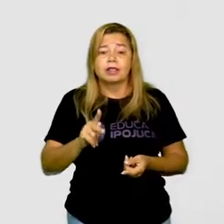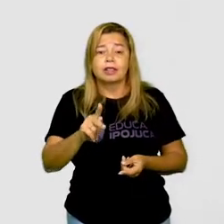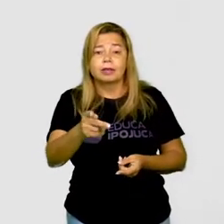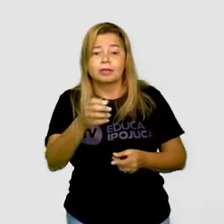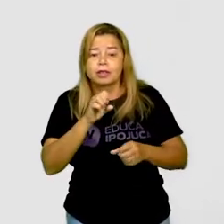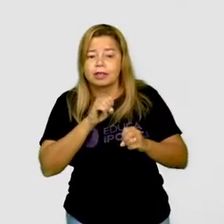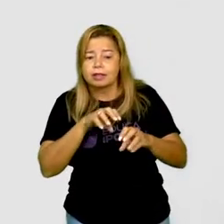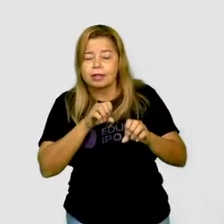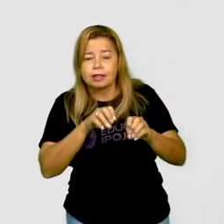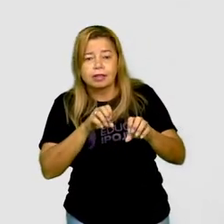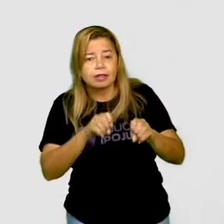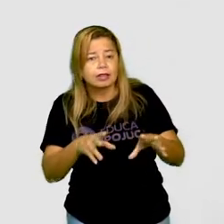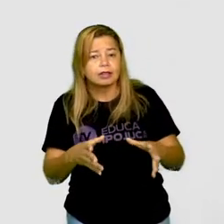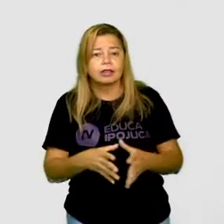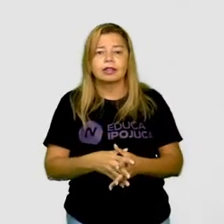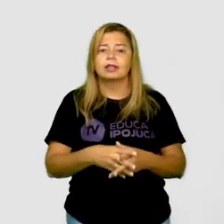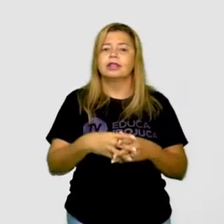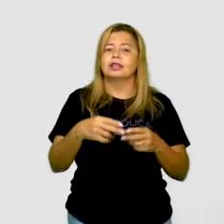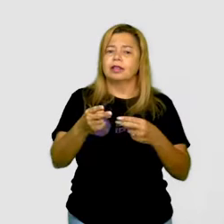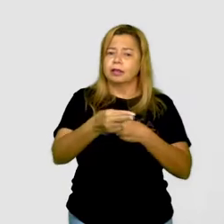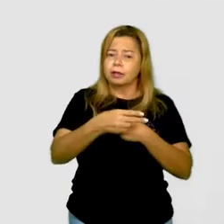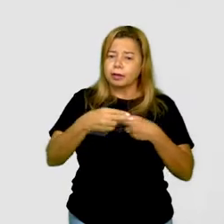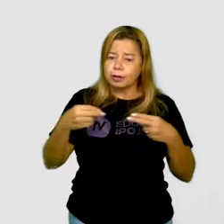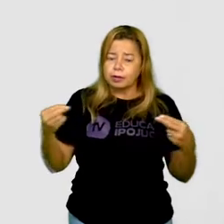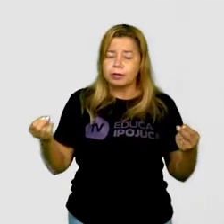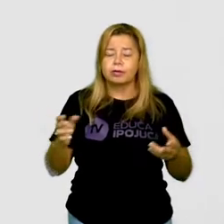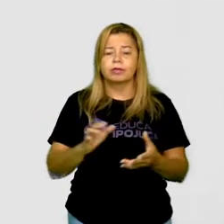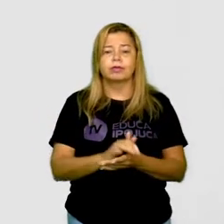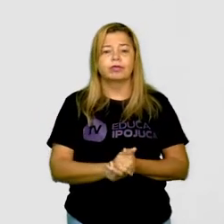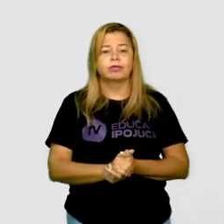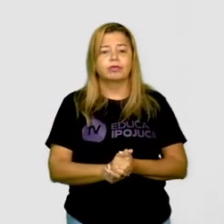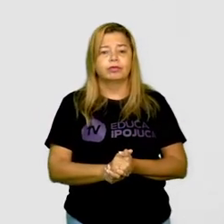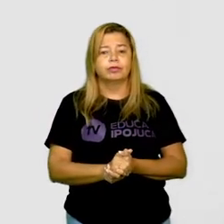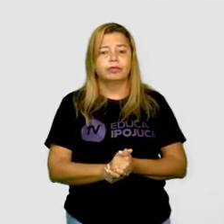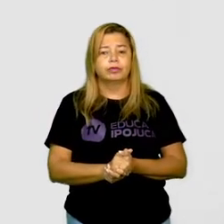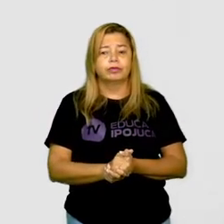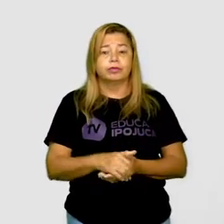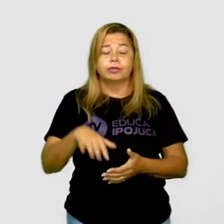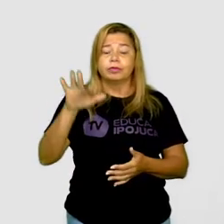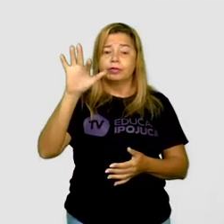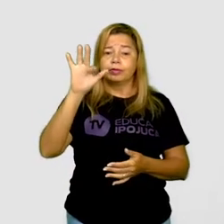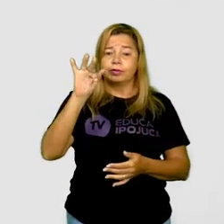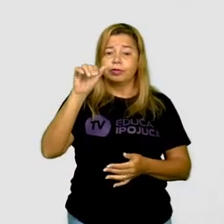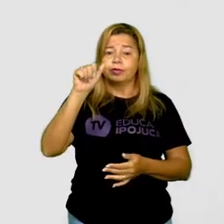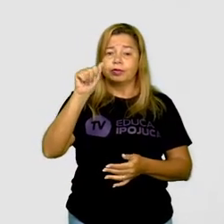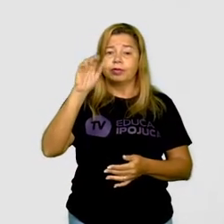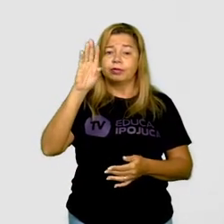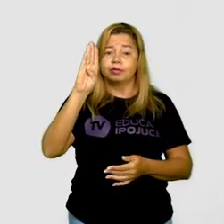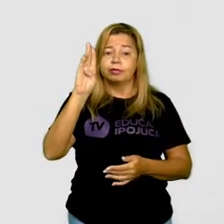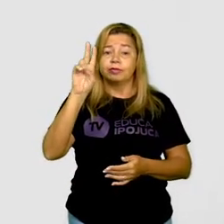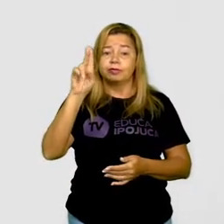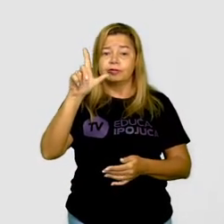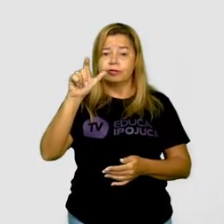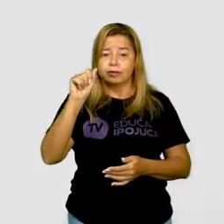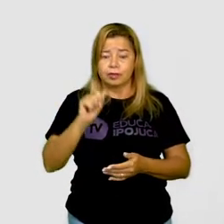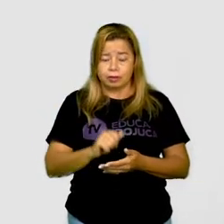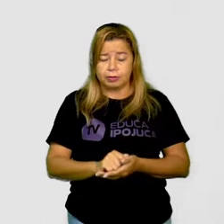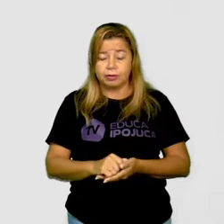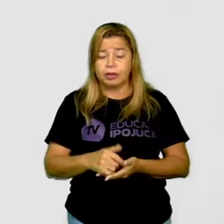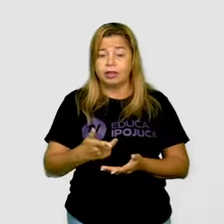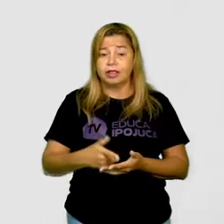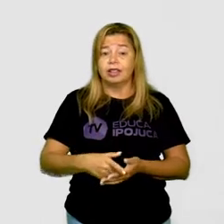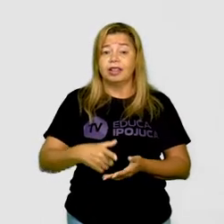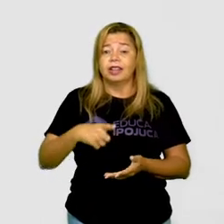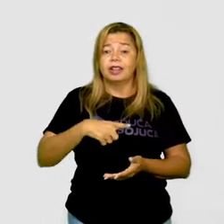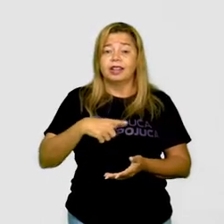que aparecerá na conclusão da história. A fábula está presente em nosso meio há muito, gente, muito